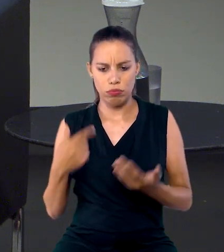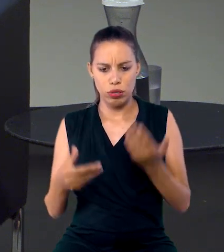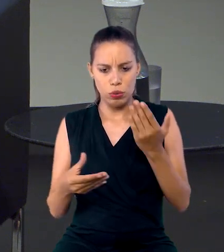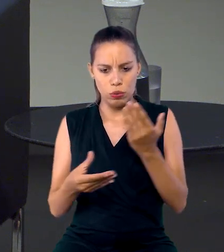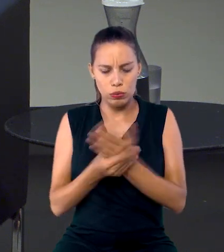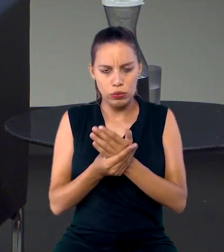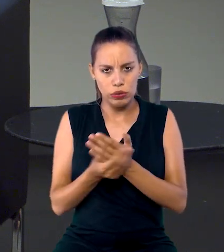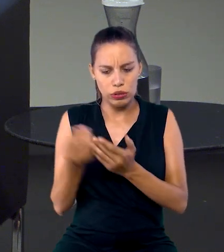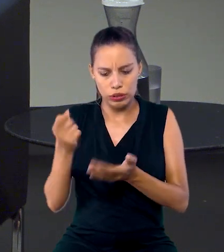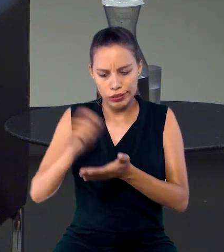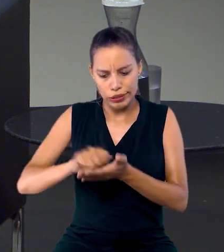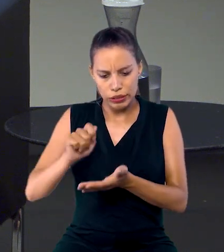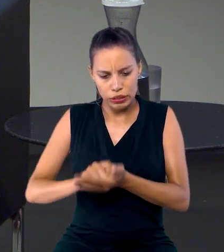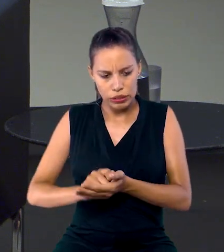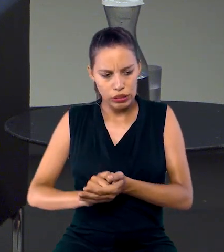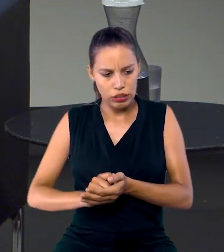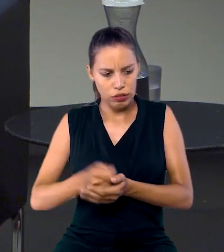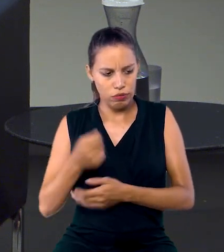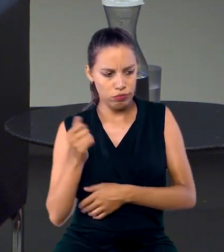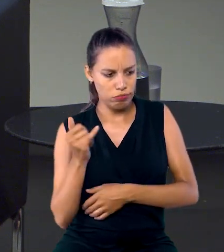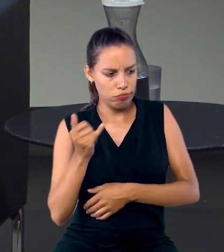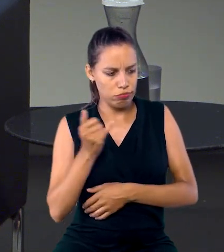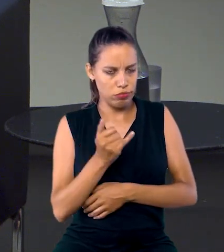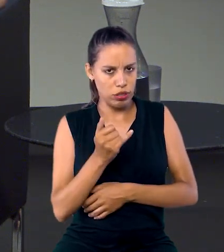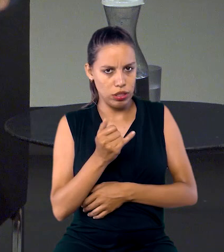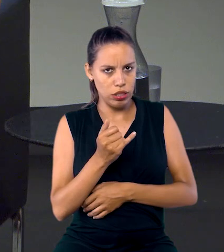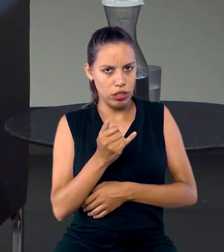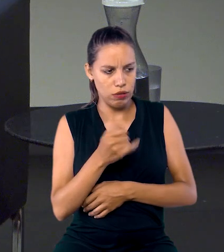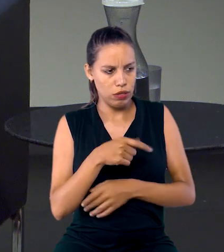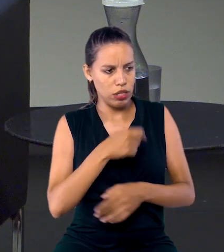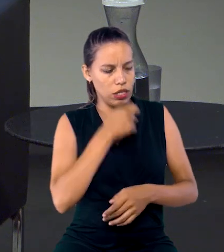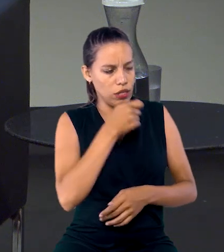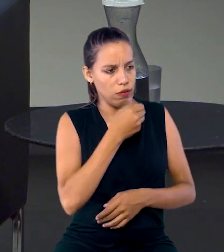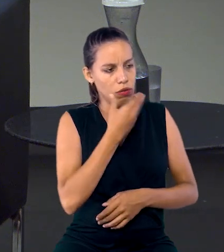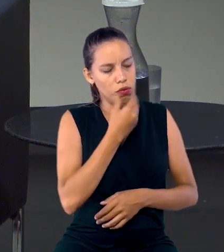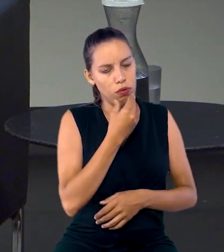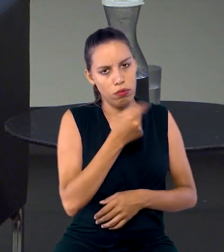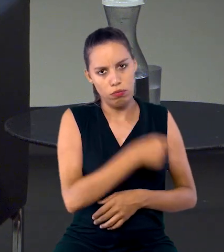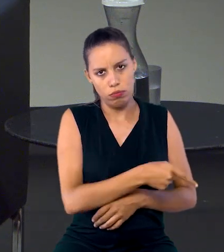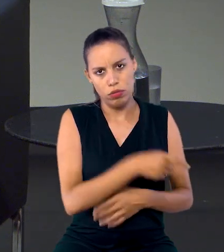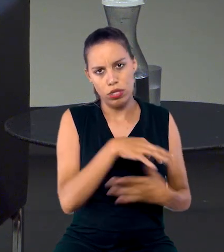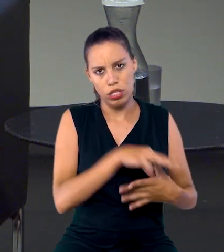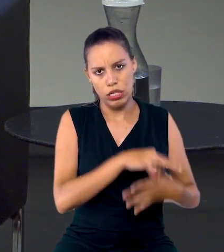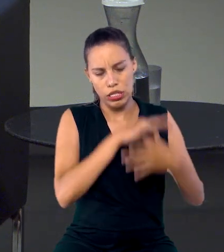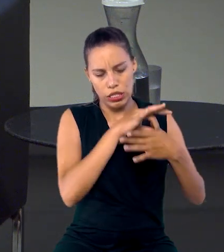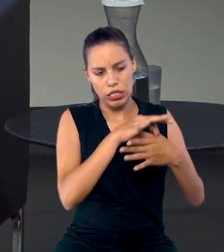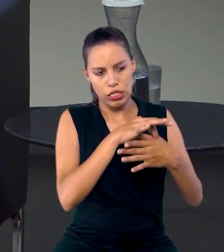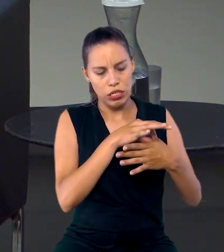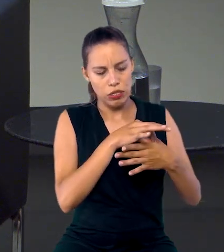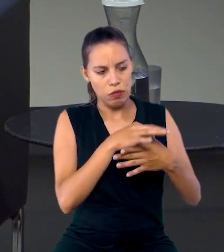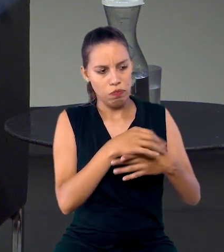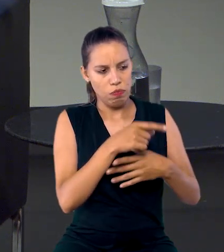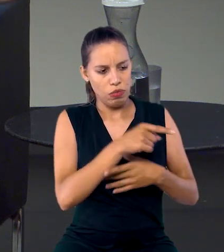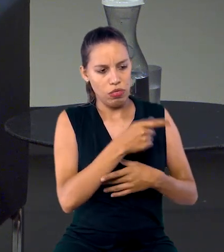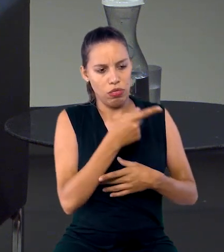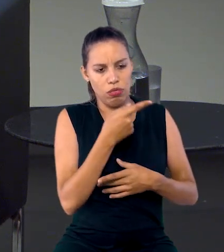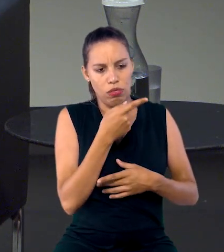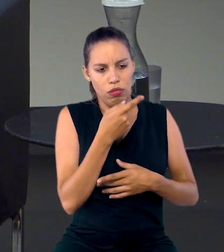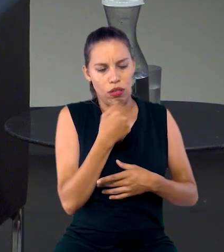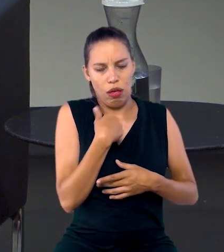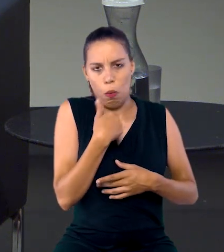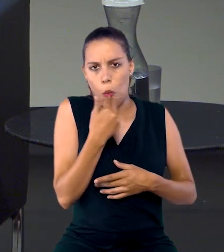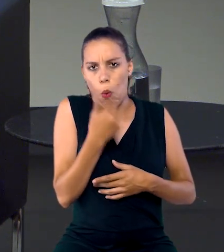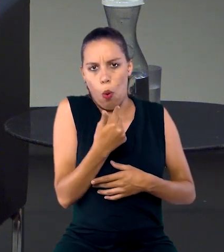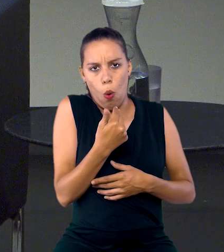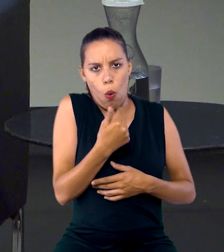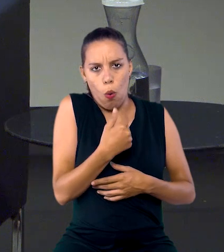não fala nenhuma palavra em português, mas foi violentado pelas palavras em português, como eles vêm sendo violentados,